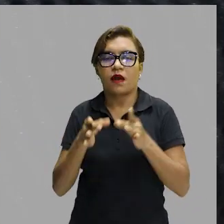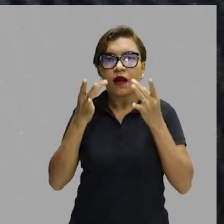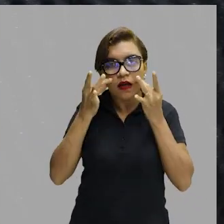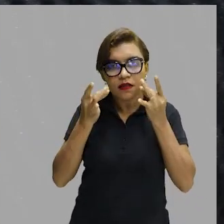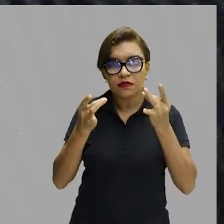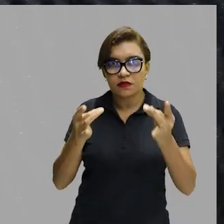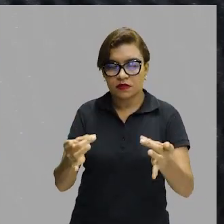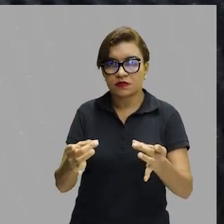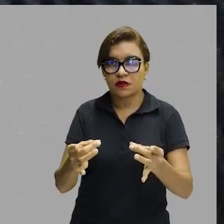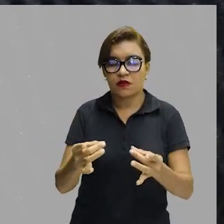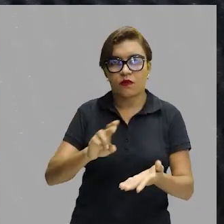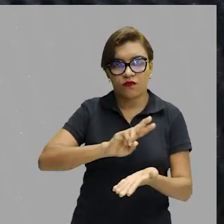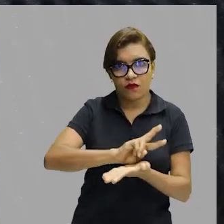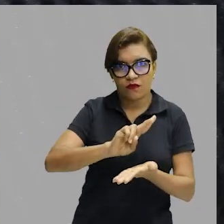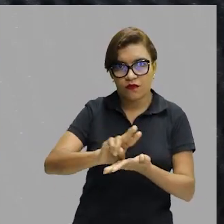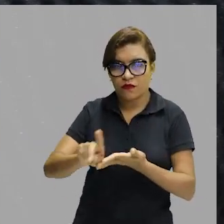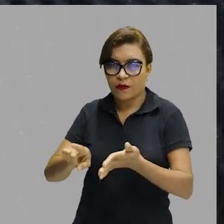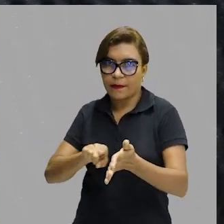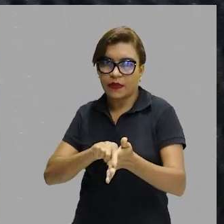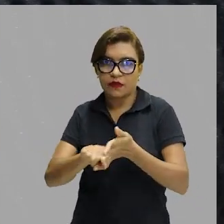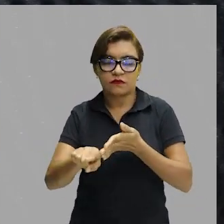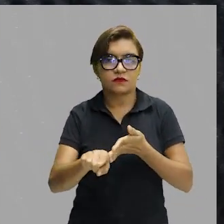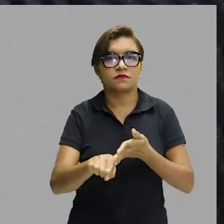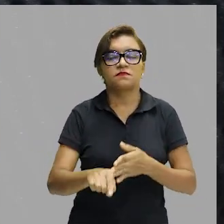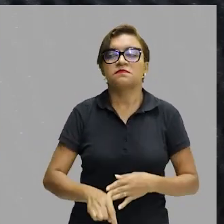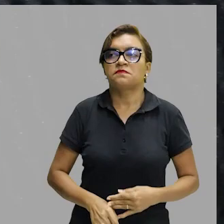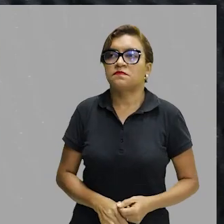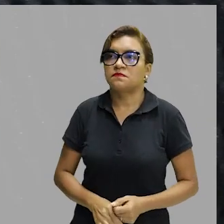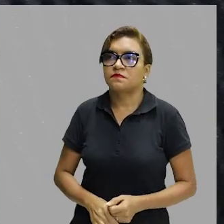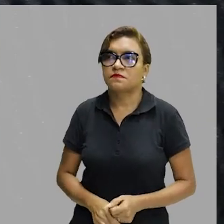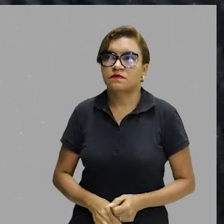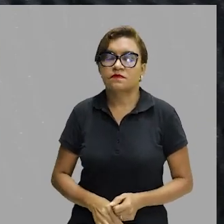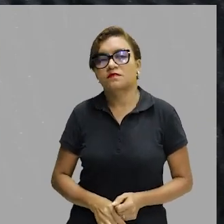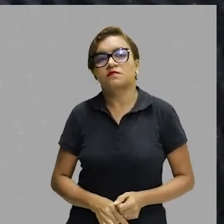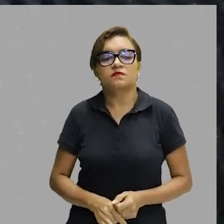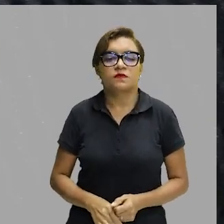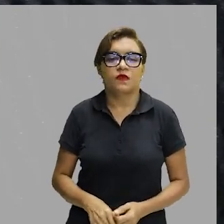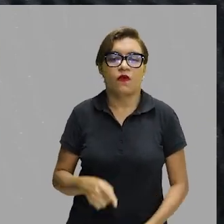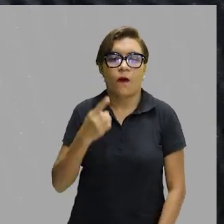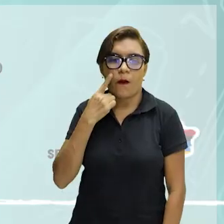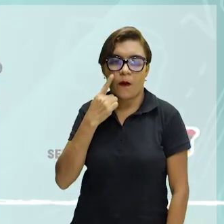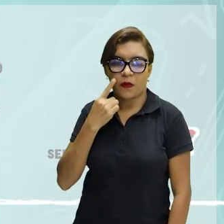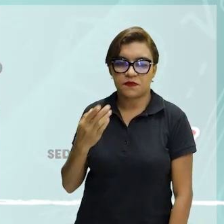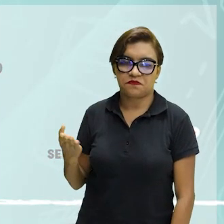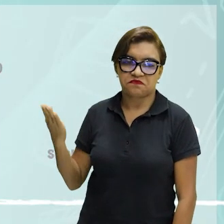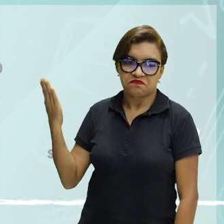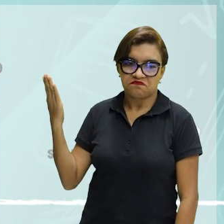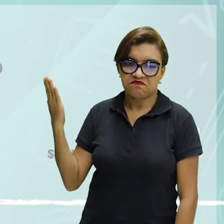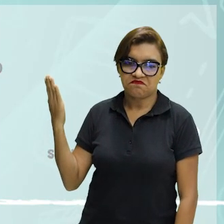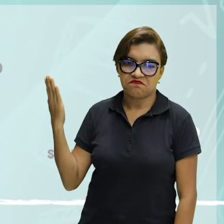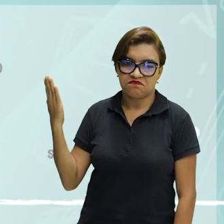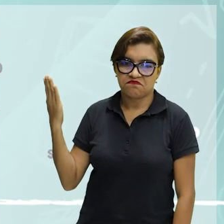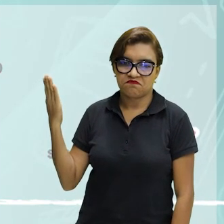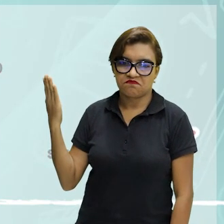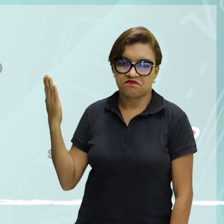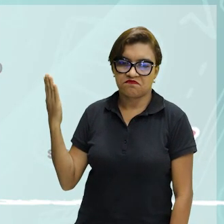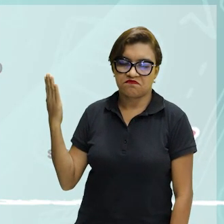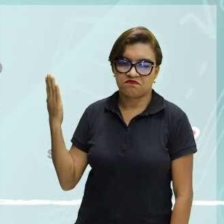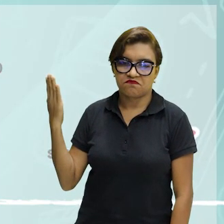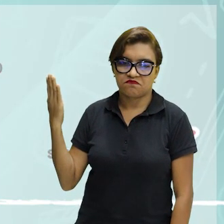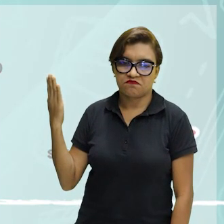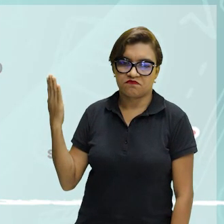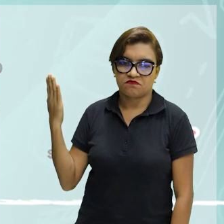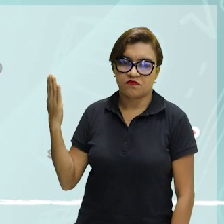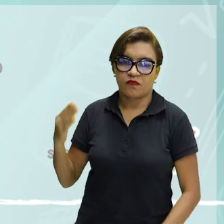atento aos dados e à pergunta da questão. Ó, seguindo os passos do químico